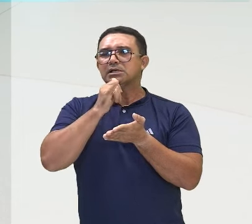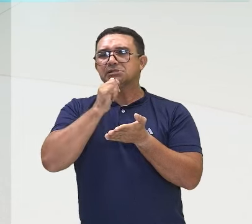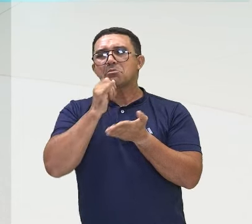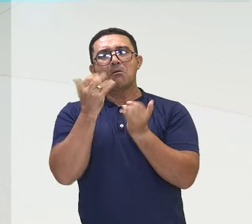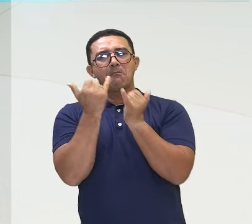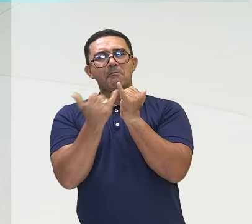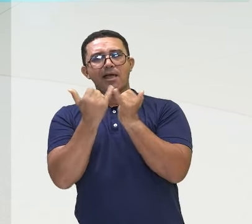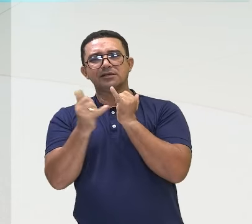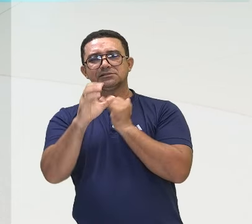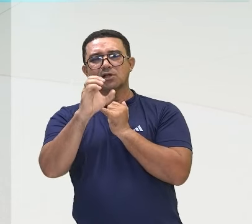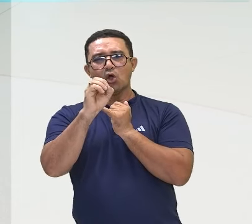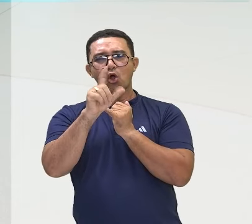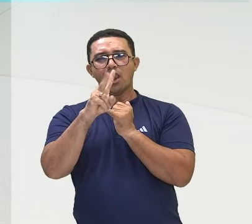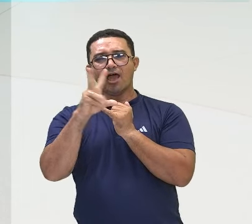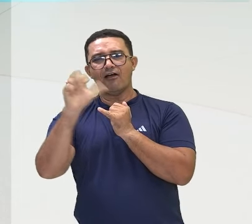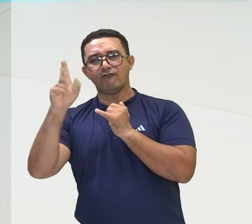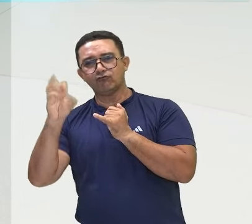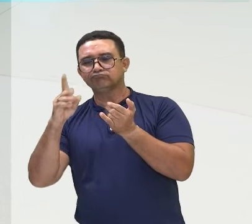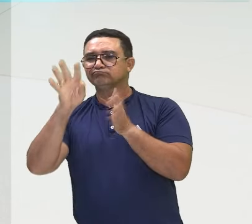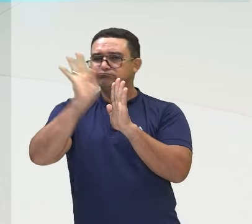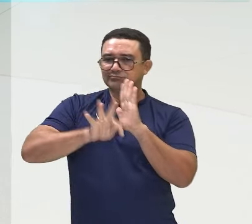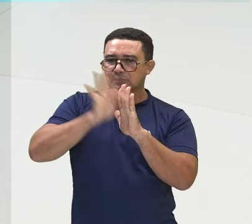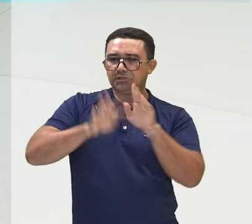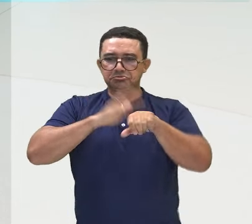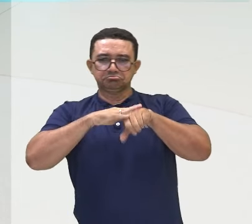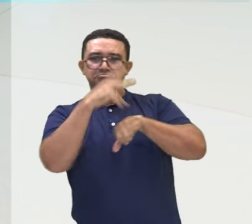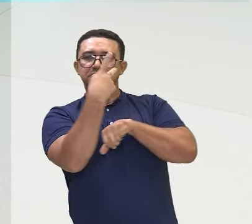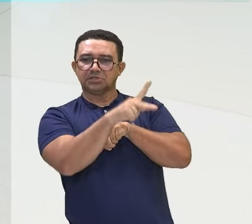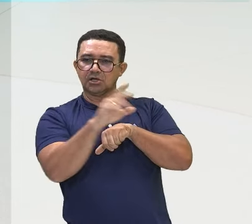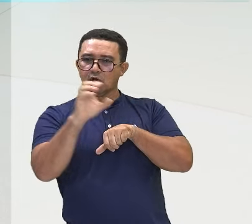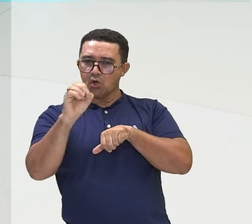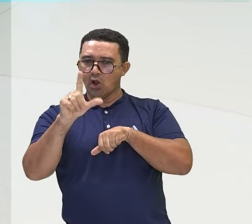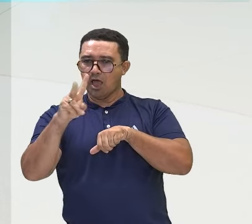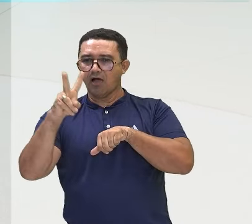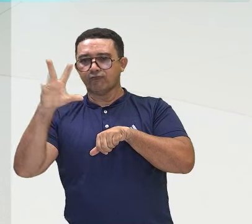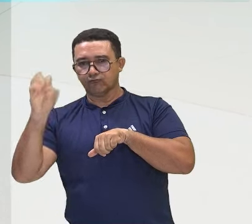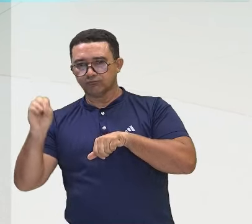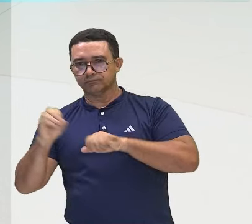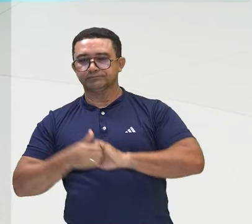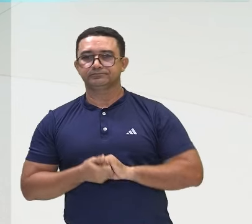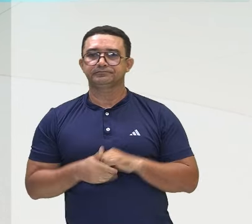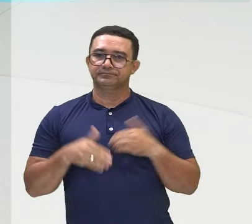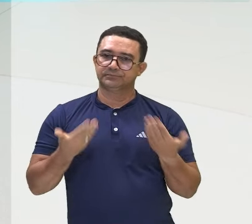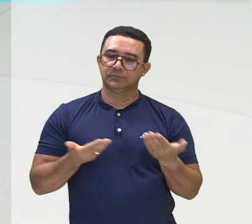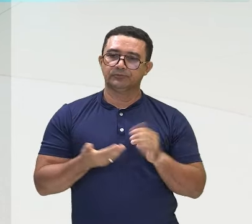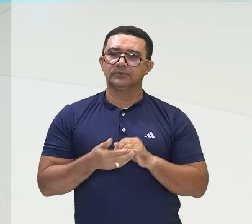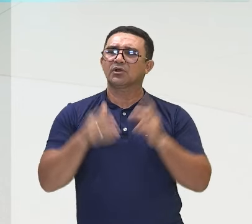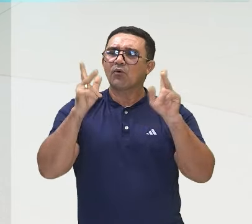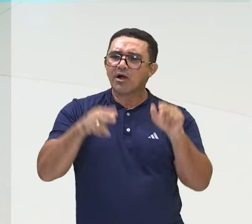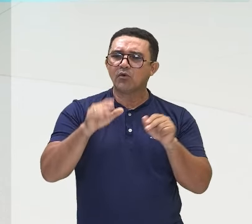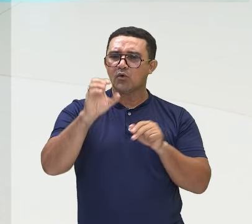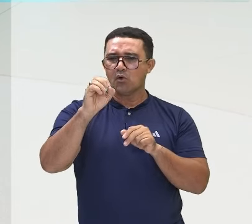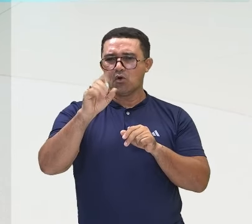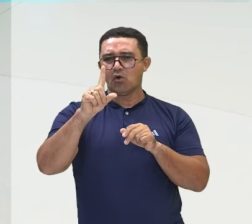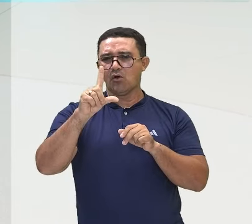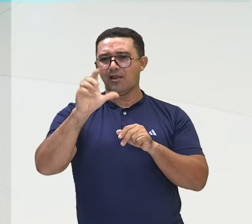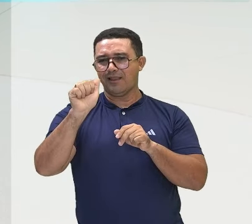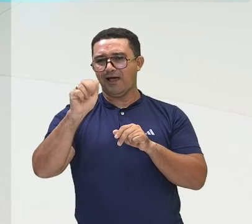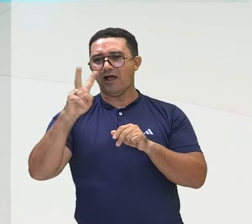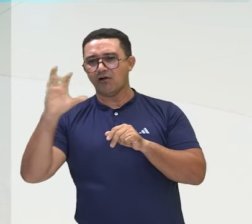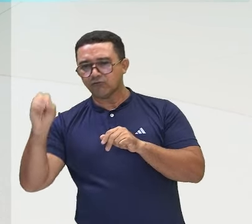com Olavo Bilac, não é? Textos parecidos com os de Olavo Bilac. Então, assim como Olavo Bilac, eles também